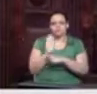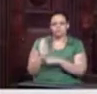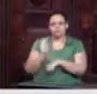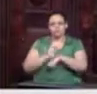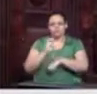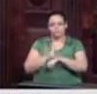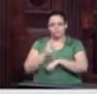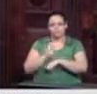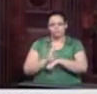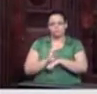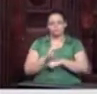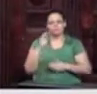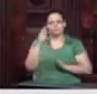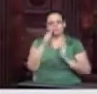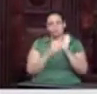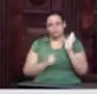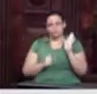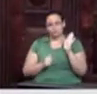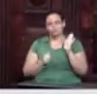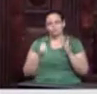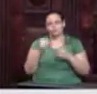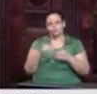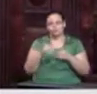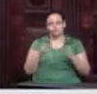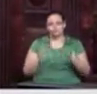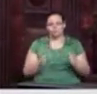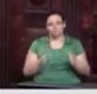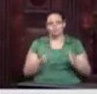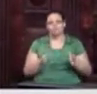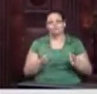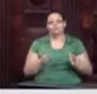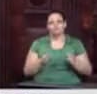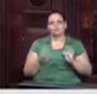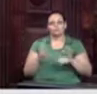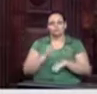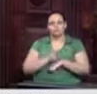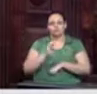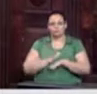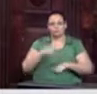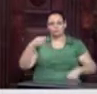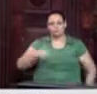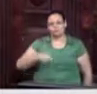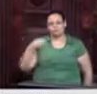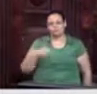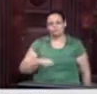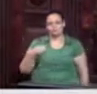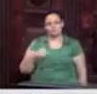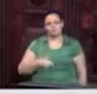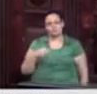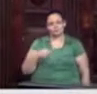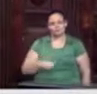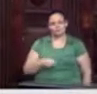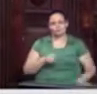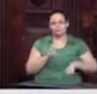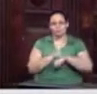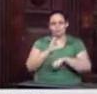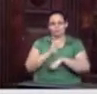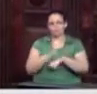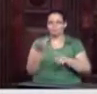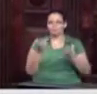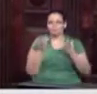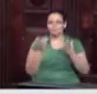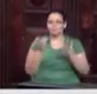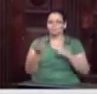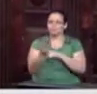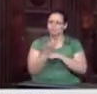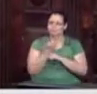que retirou do pacote de ajuda aos estados a obrigatoriedade de os estados que queiram